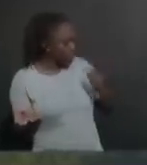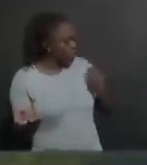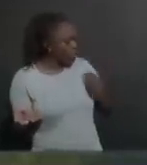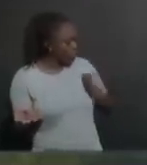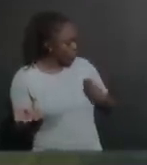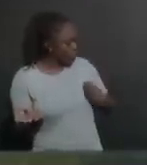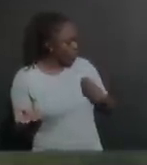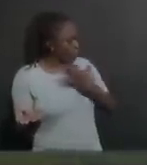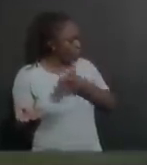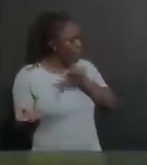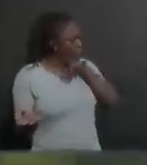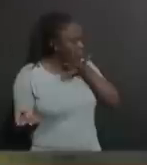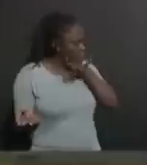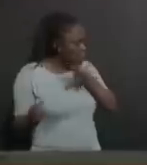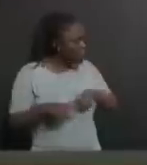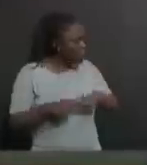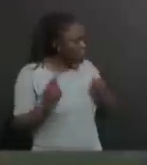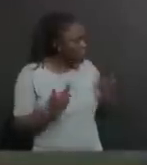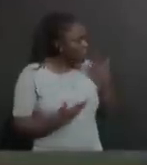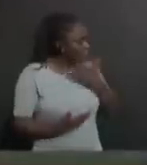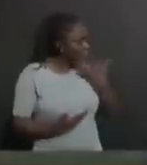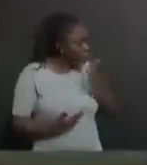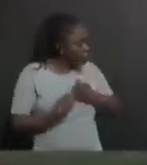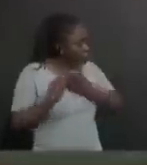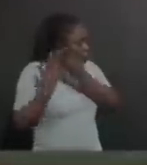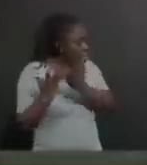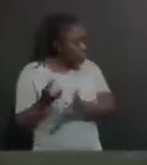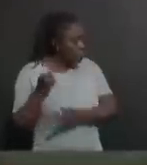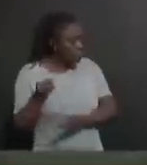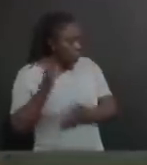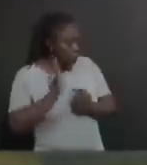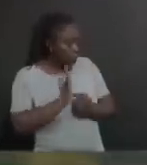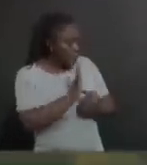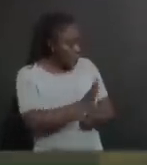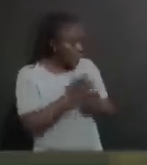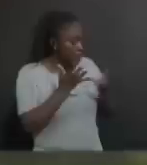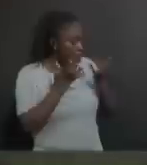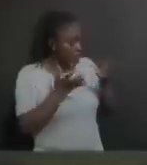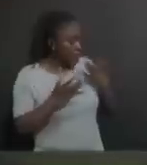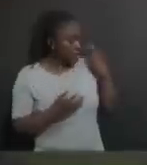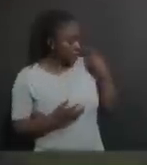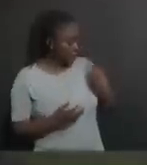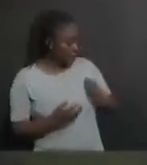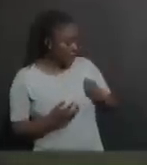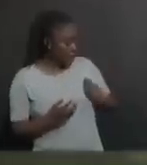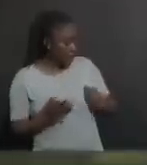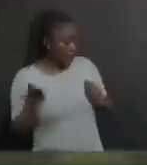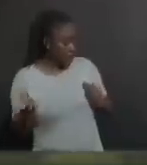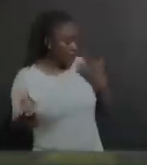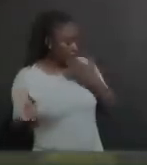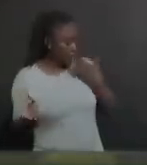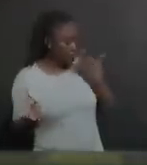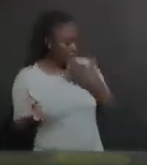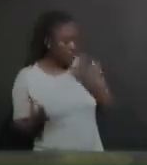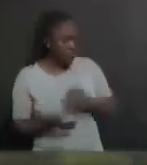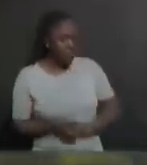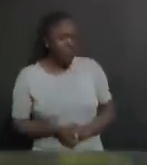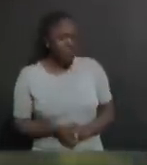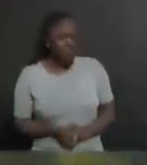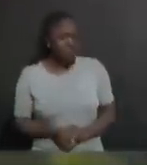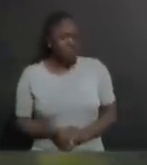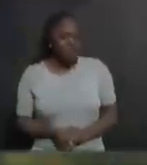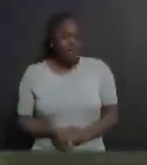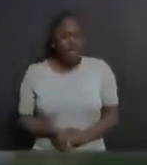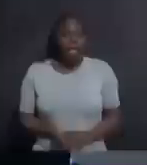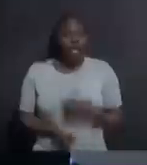azeda, mas eu quero que você dê esse doce para ele como sinal de que eu quero adoçar a história dele. Aí o rapaz,